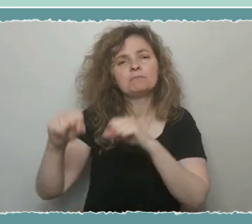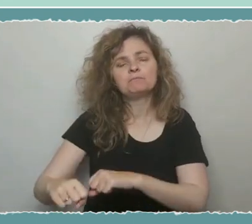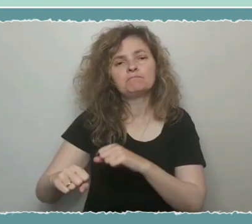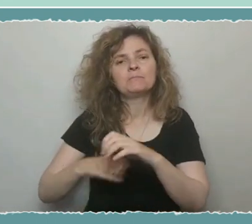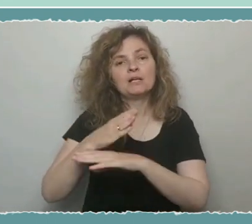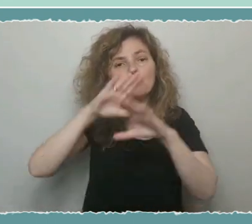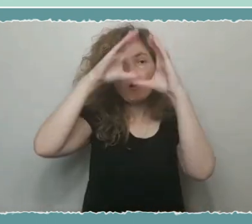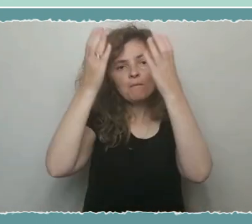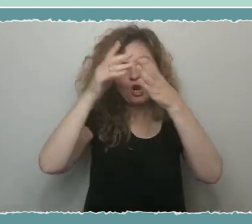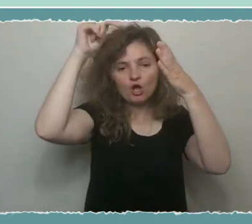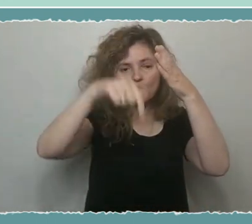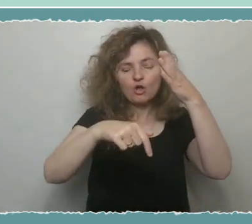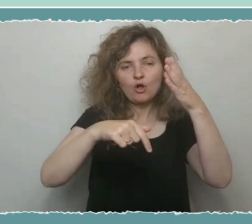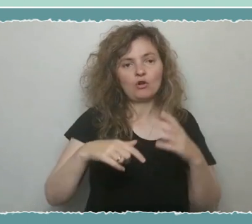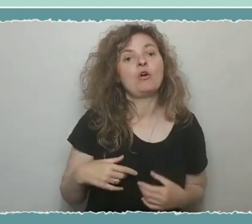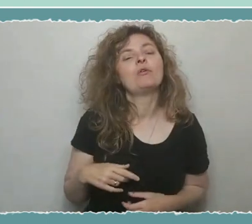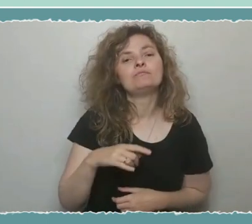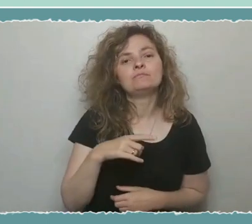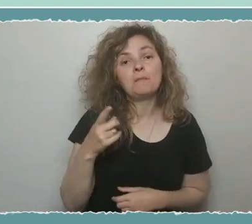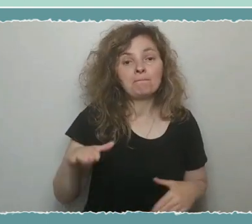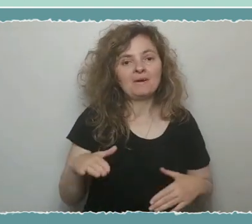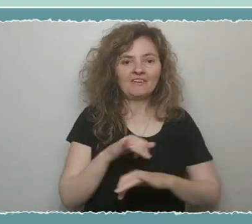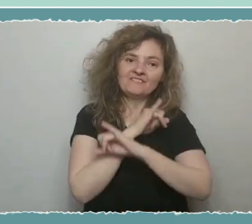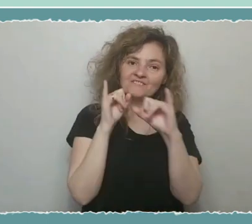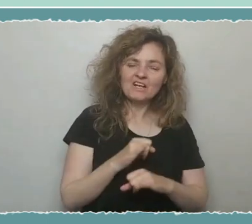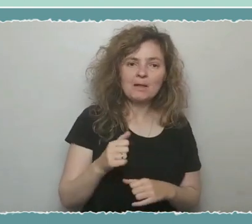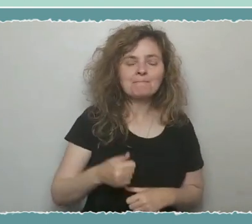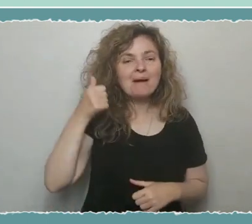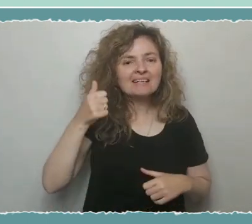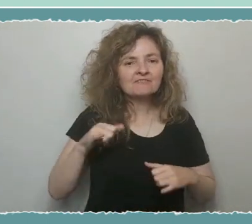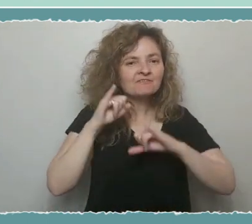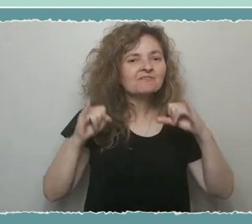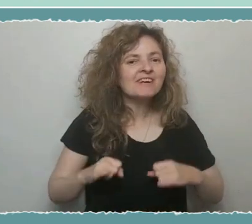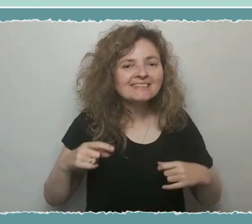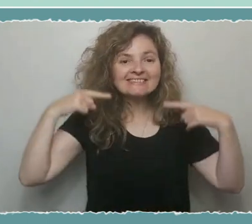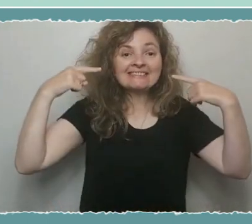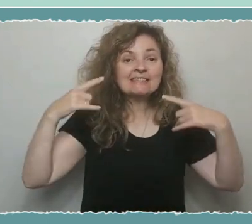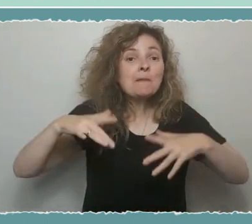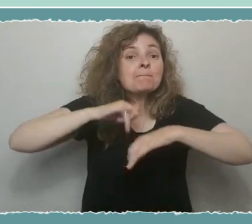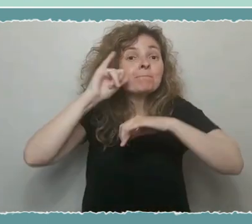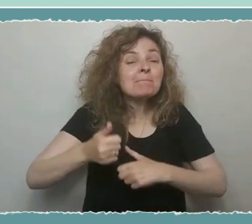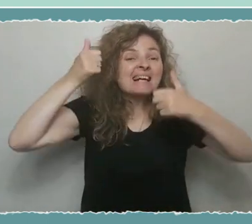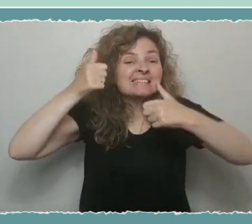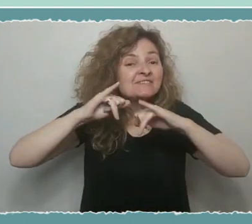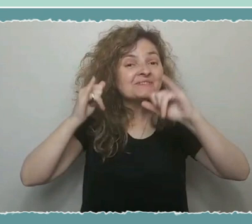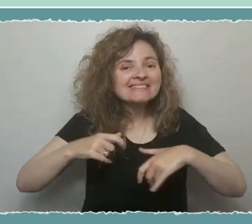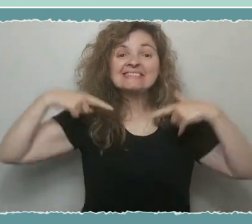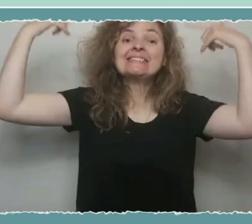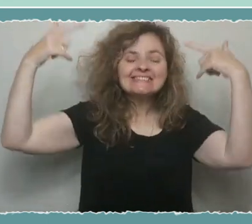que? Sur. E Panchito quedou moi que? Feliz, non máis feliz como é. Non máis feliz